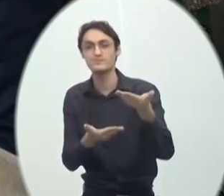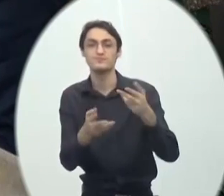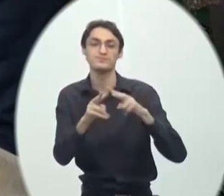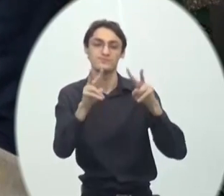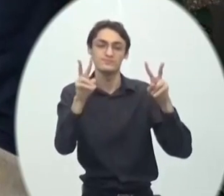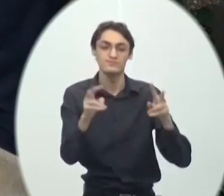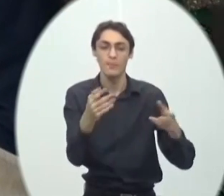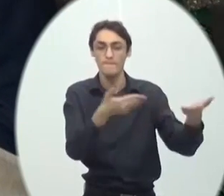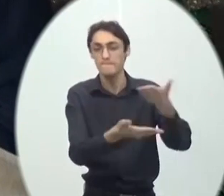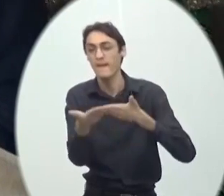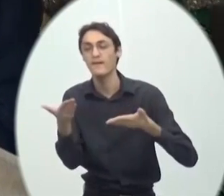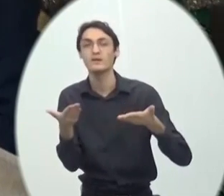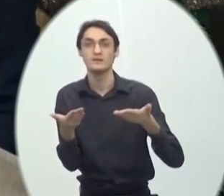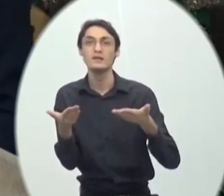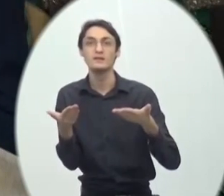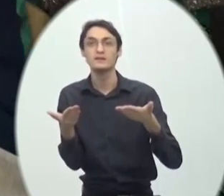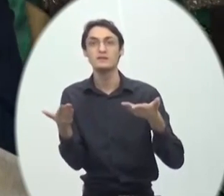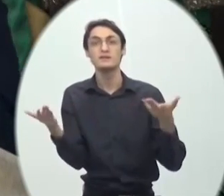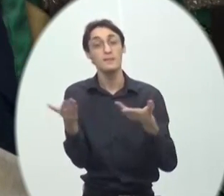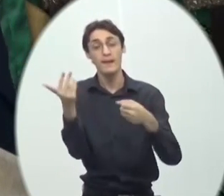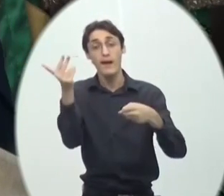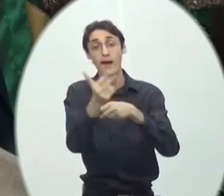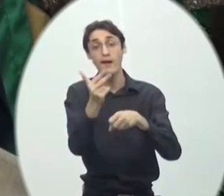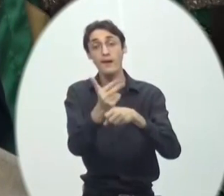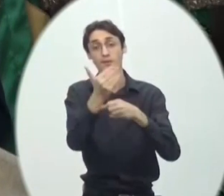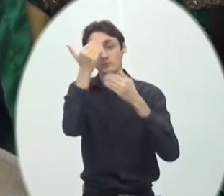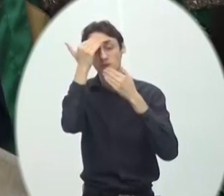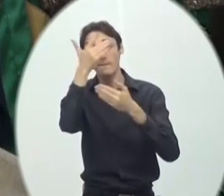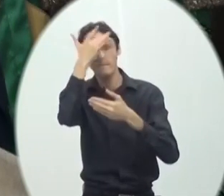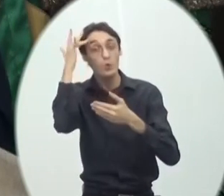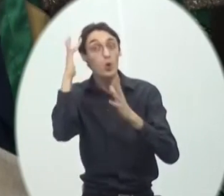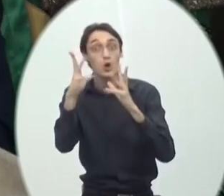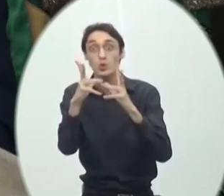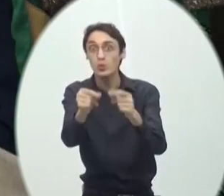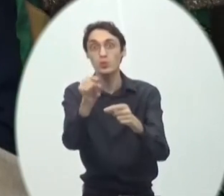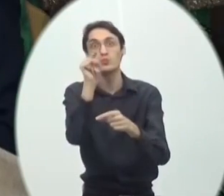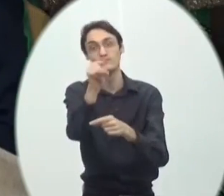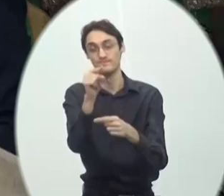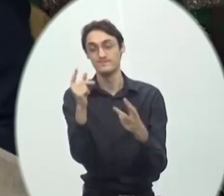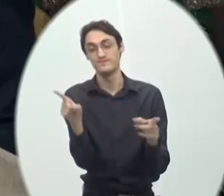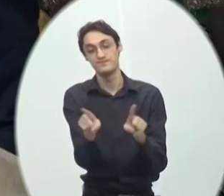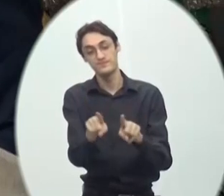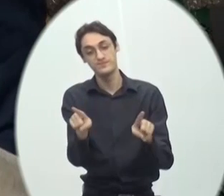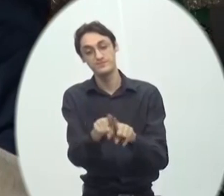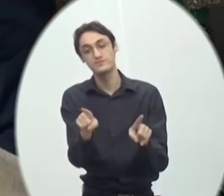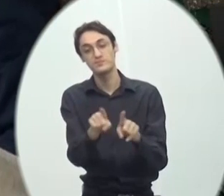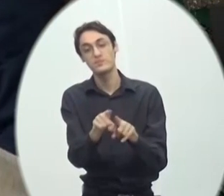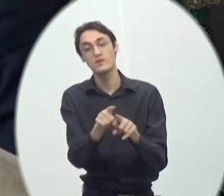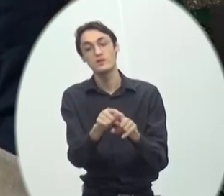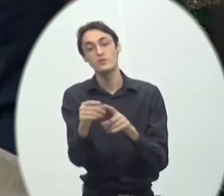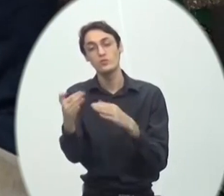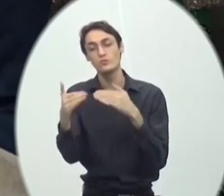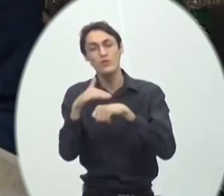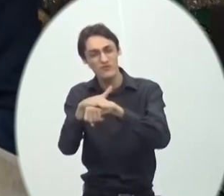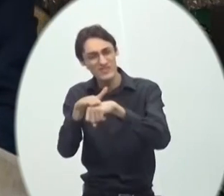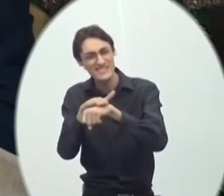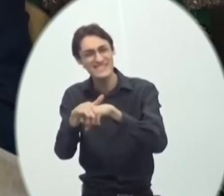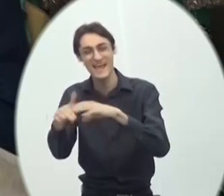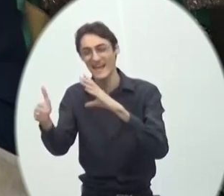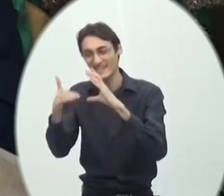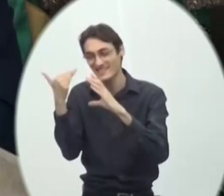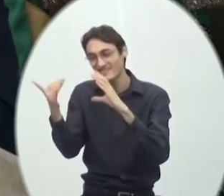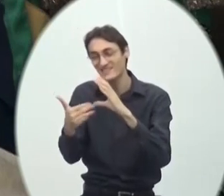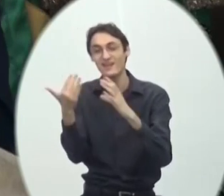assunto, quero manifestar minha gratidão a todas as pessoas que se manifestaram,